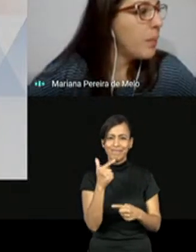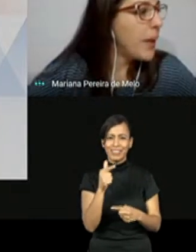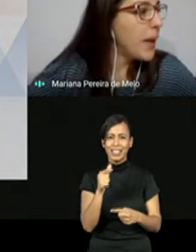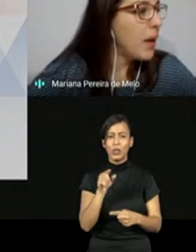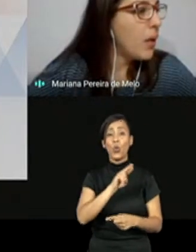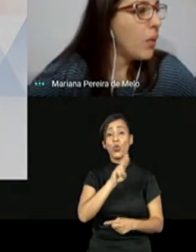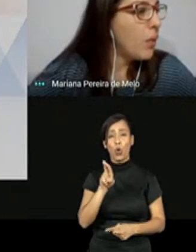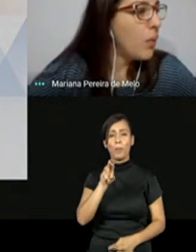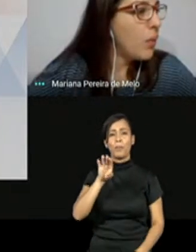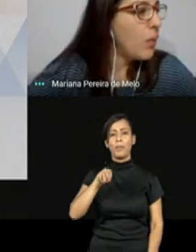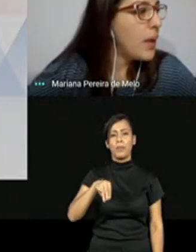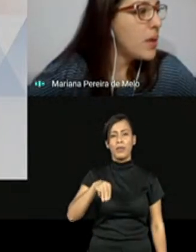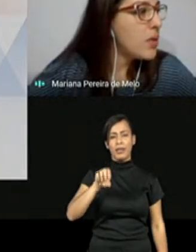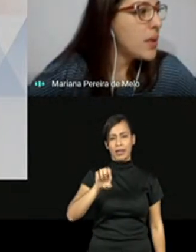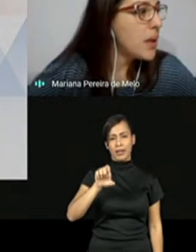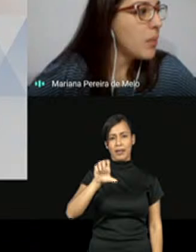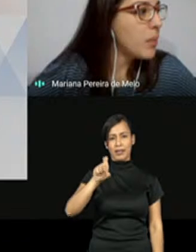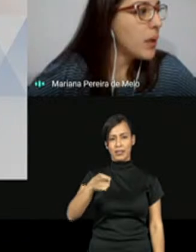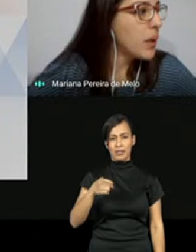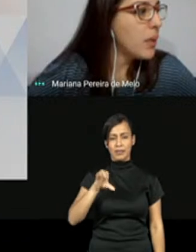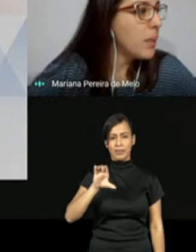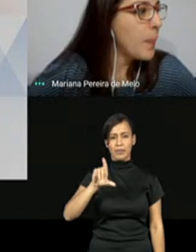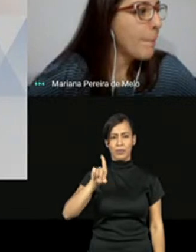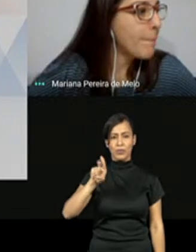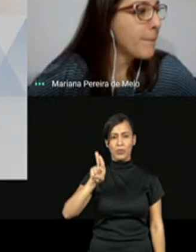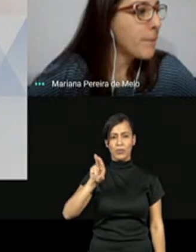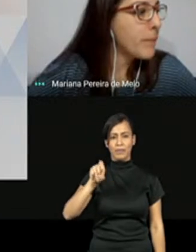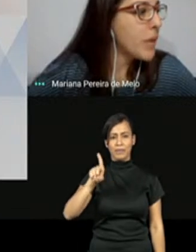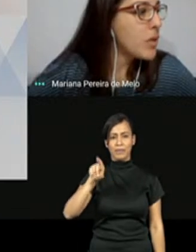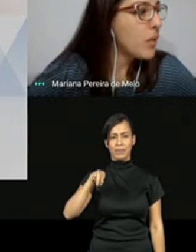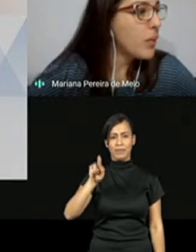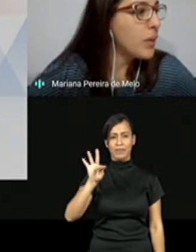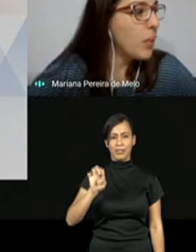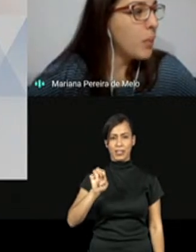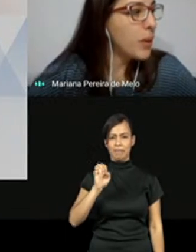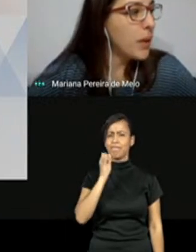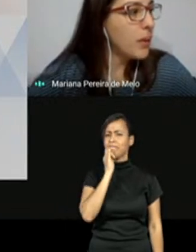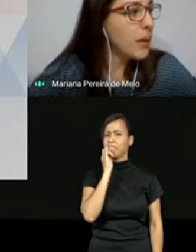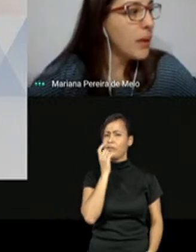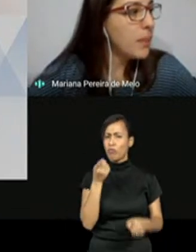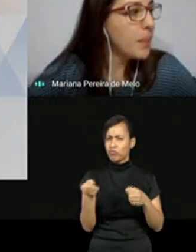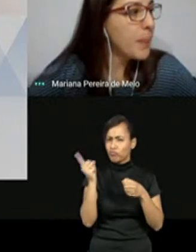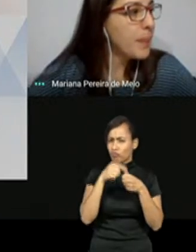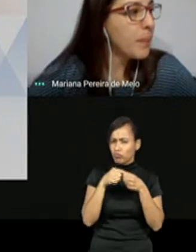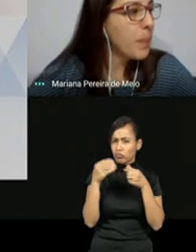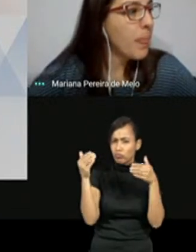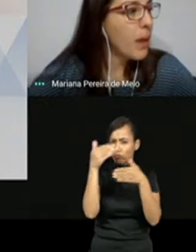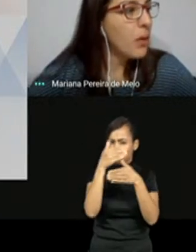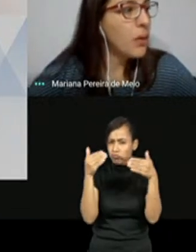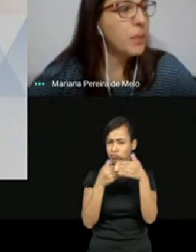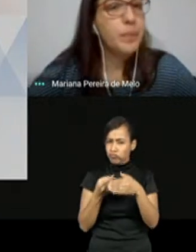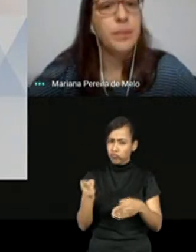Vamos pegar este exemplo aqui. Deixa eu voltar um pouquinho aqui.